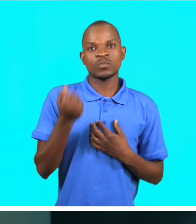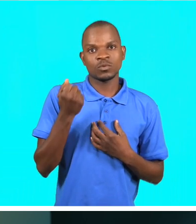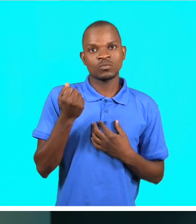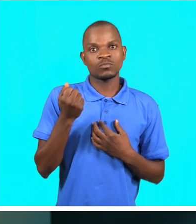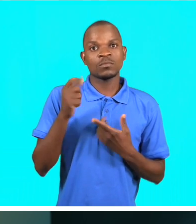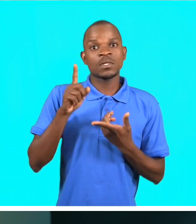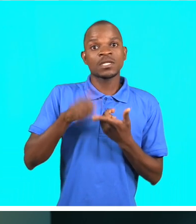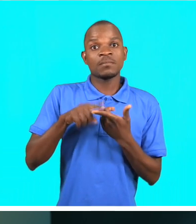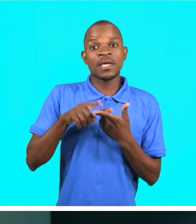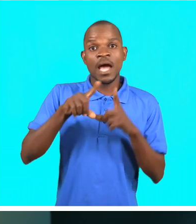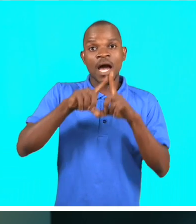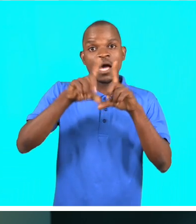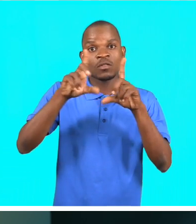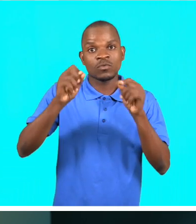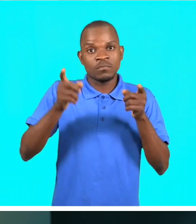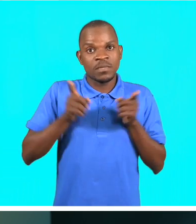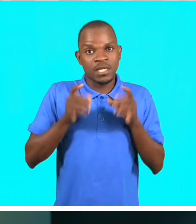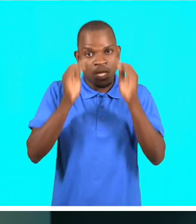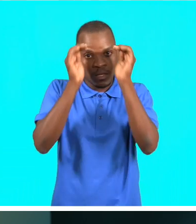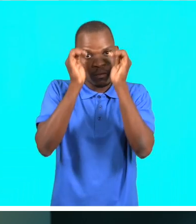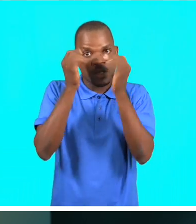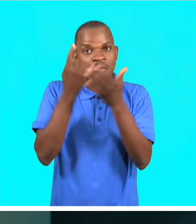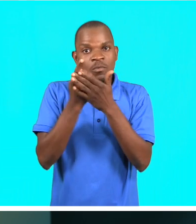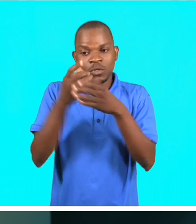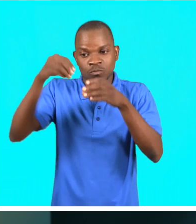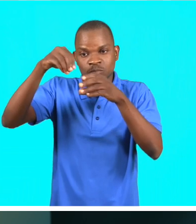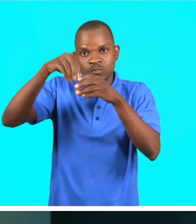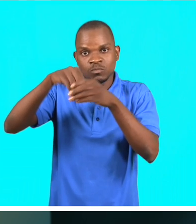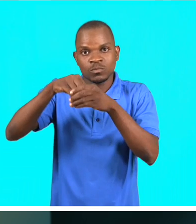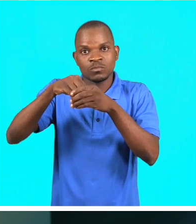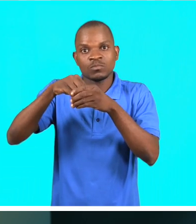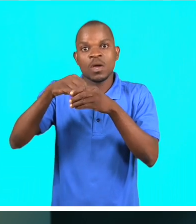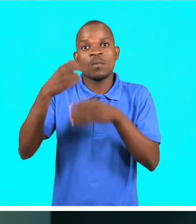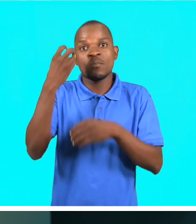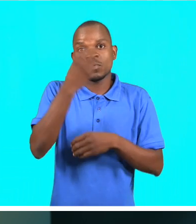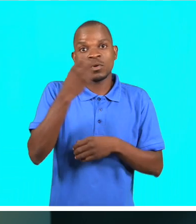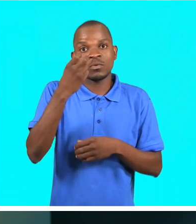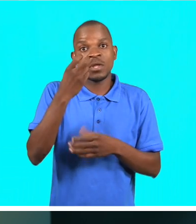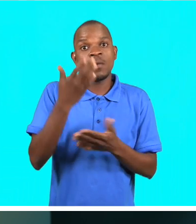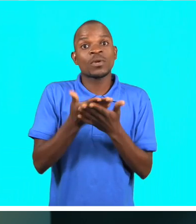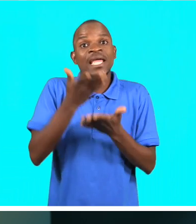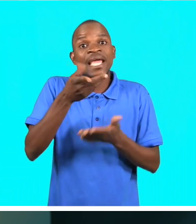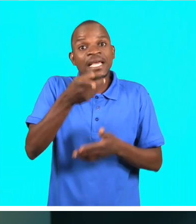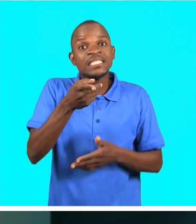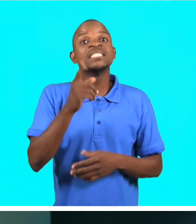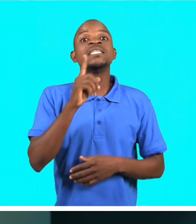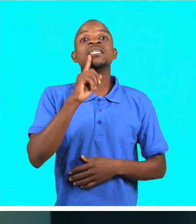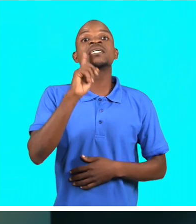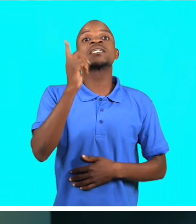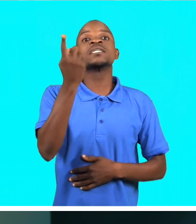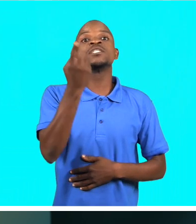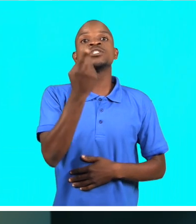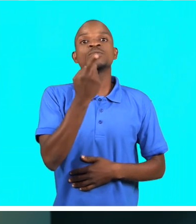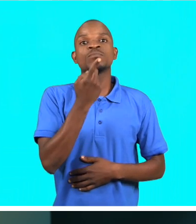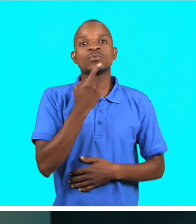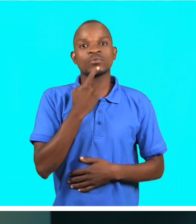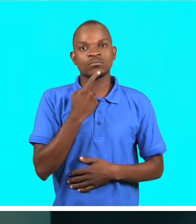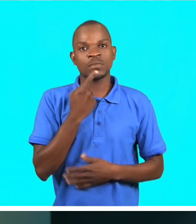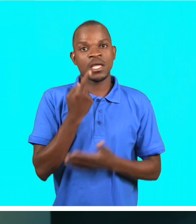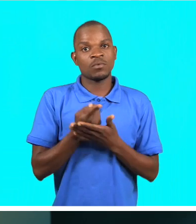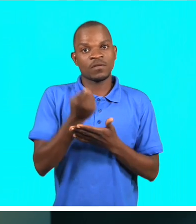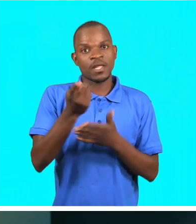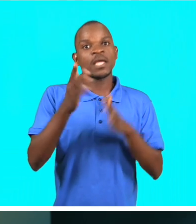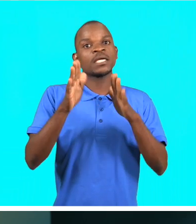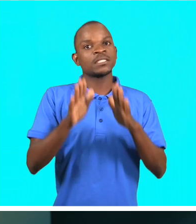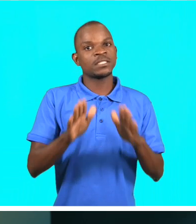trate, mas o assunto da Edmilson tem que estar com a Procuradoria, porque é o garante dos menores. Só